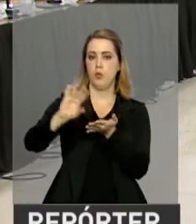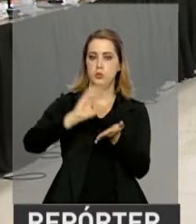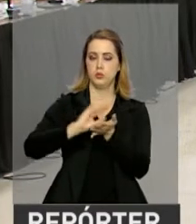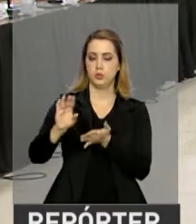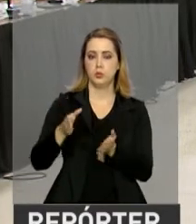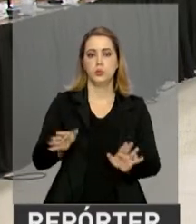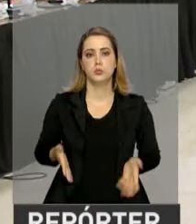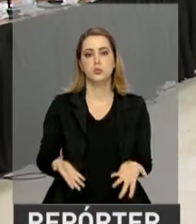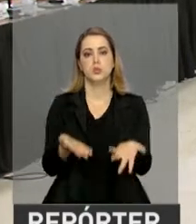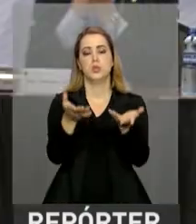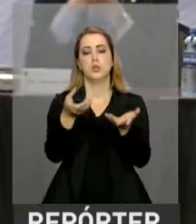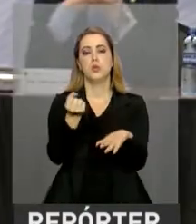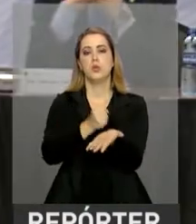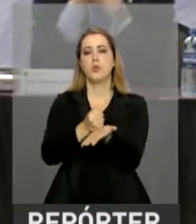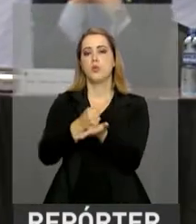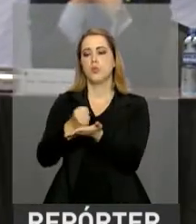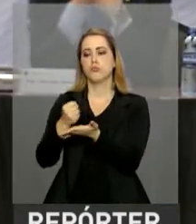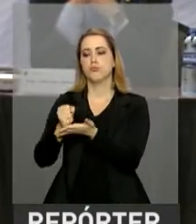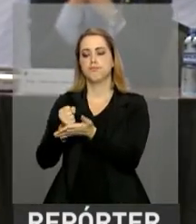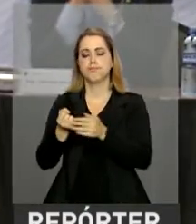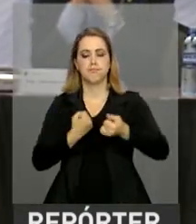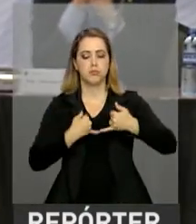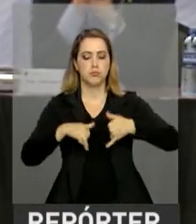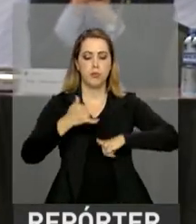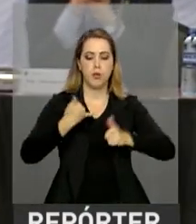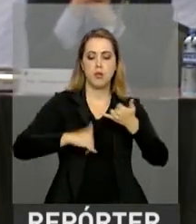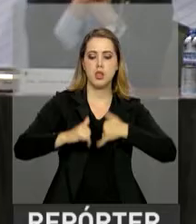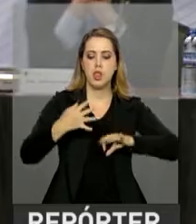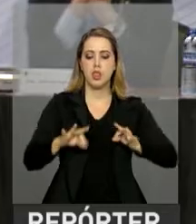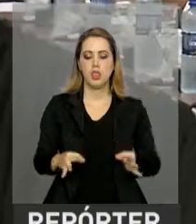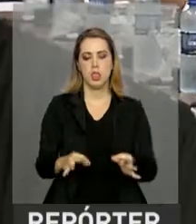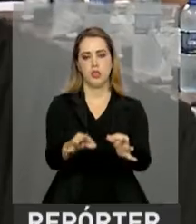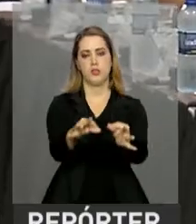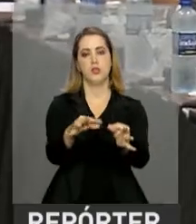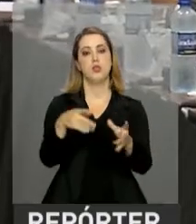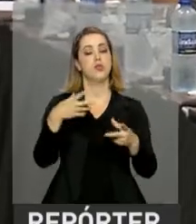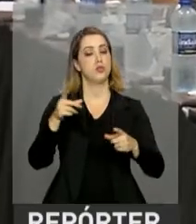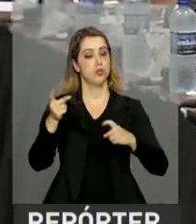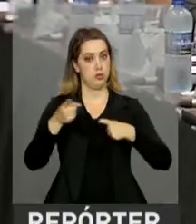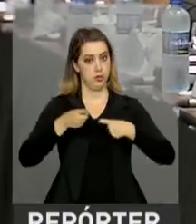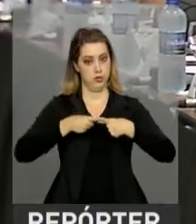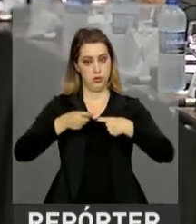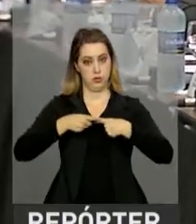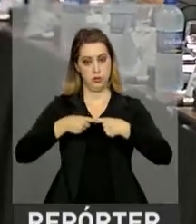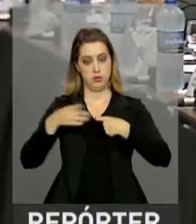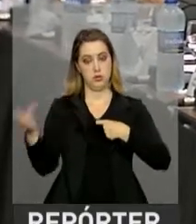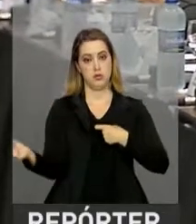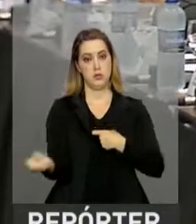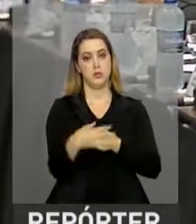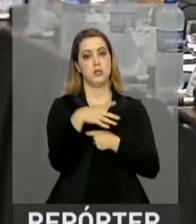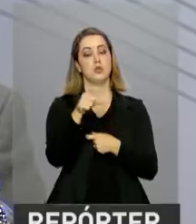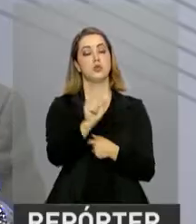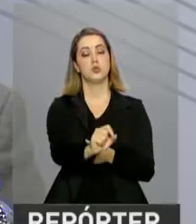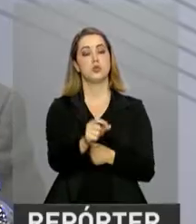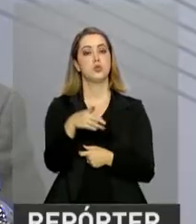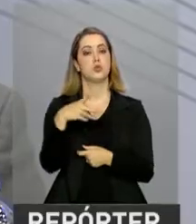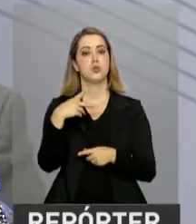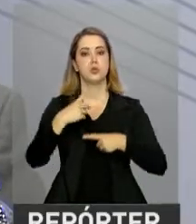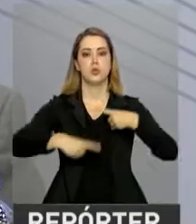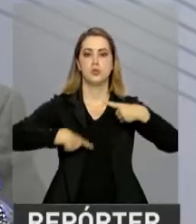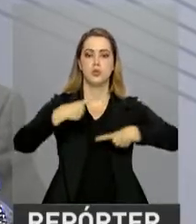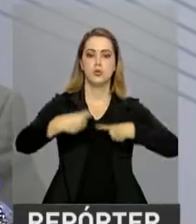nacional de medicamentos insumos e tecnologias médicas a nova política de plataformas inteligentes de